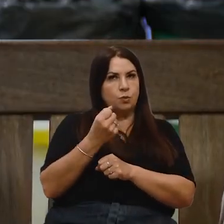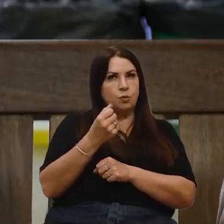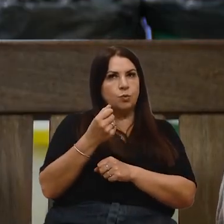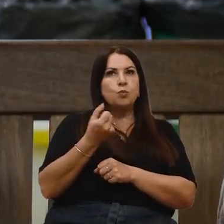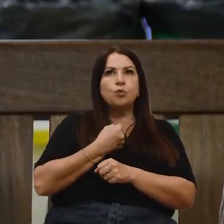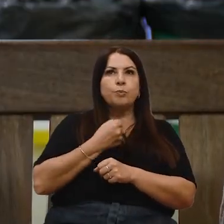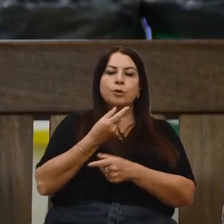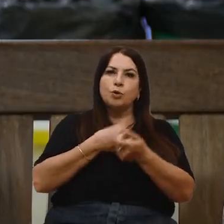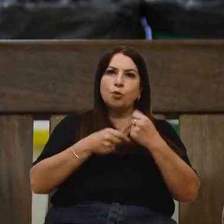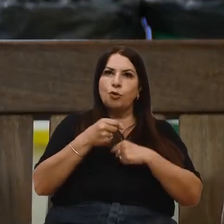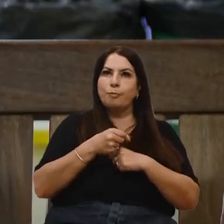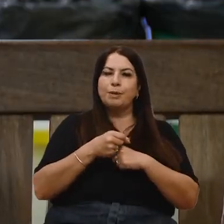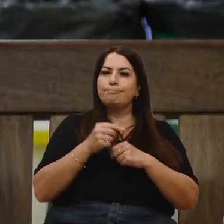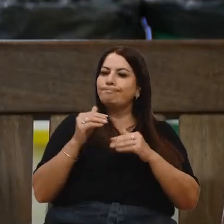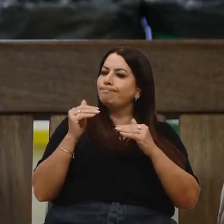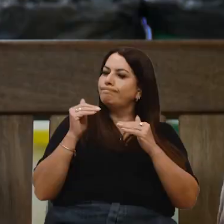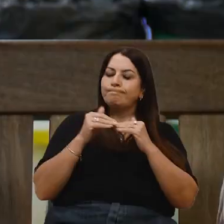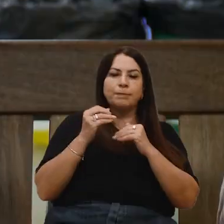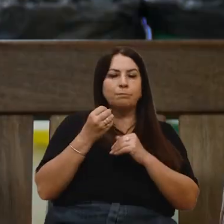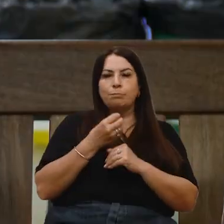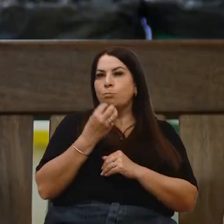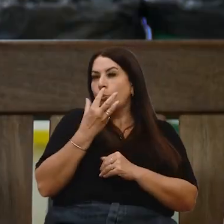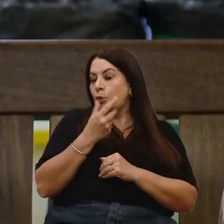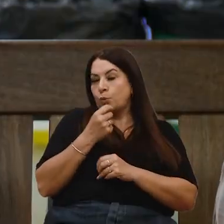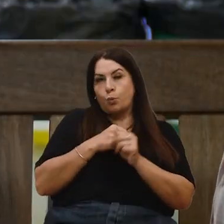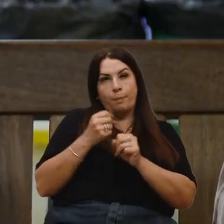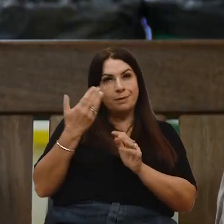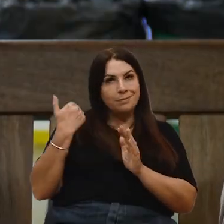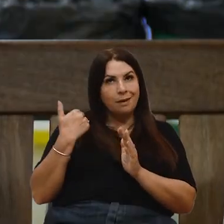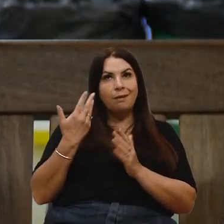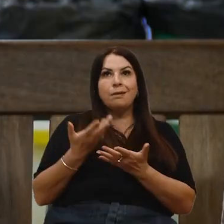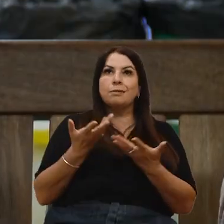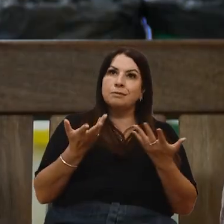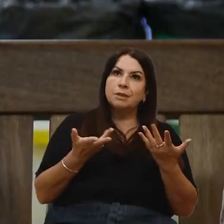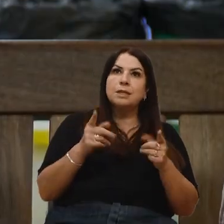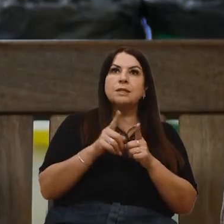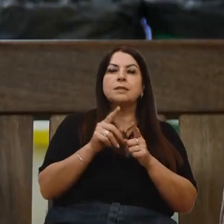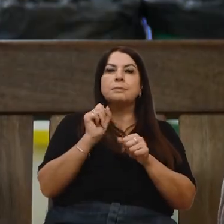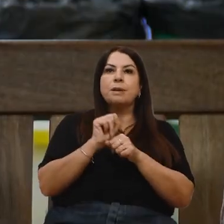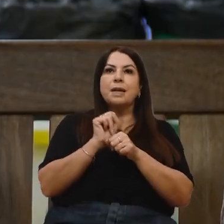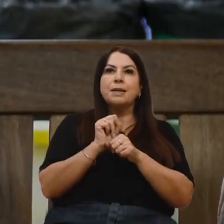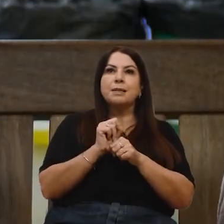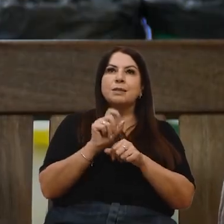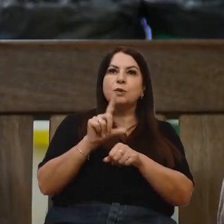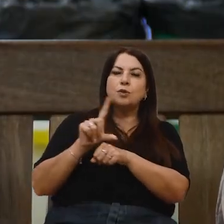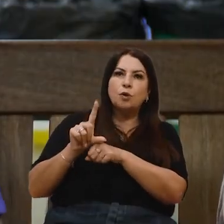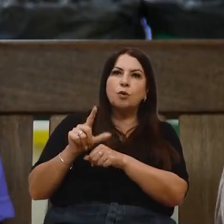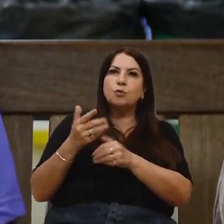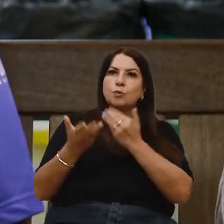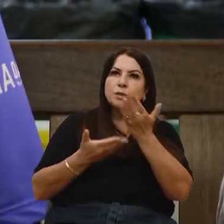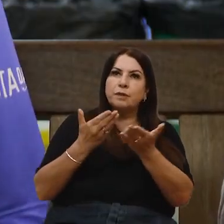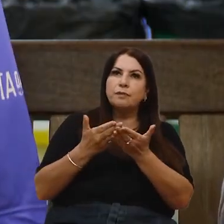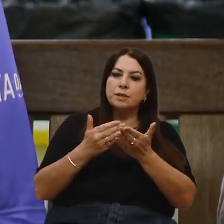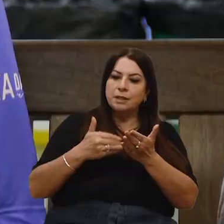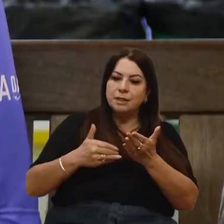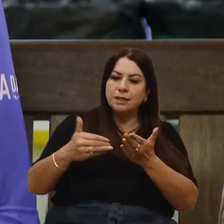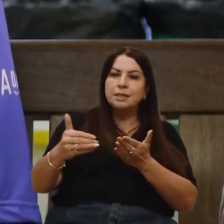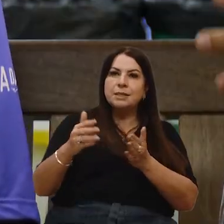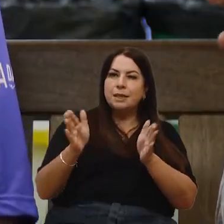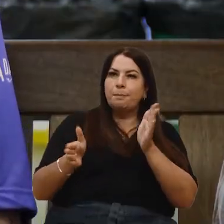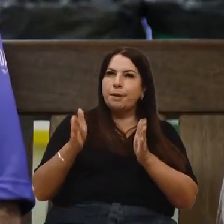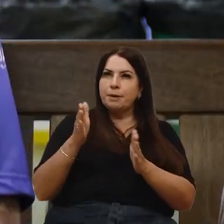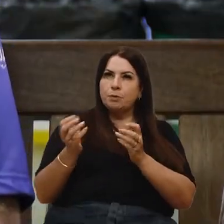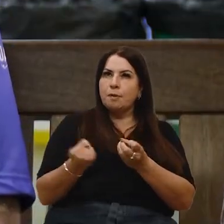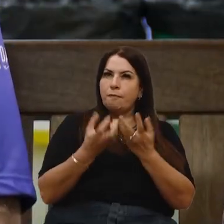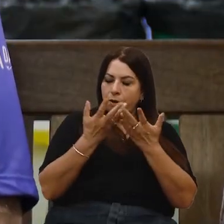os números da economia de Caxias não fecharam muito bonitos o ano passado, mas a gente espera que ao menos comércio e serviços ao longo